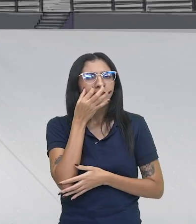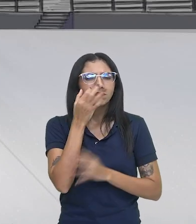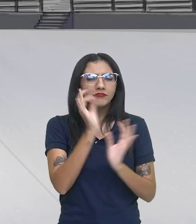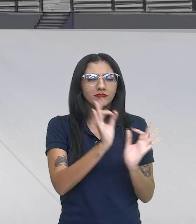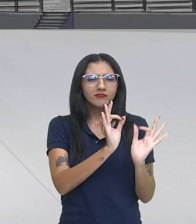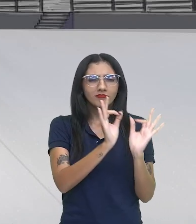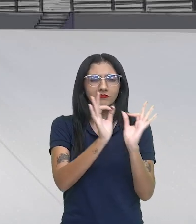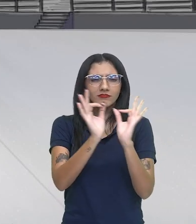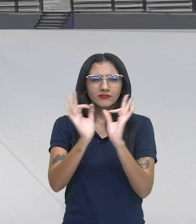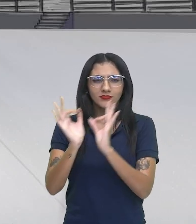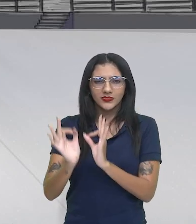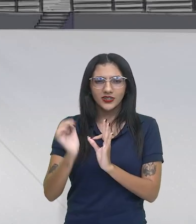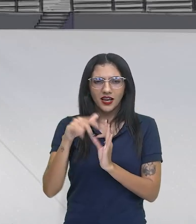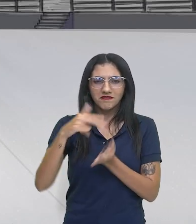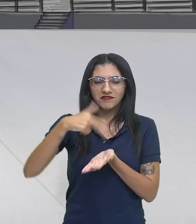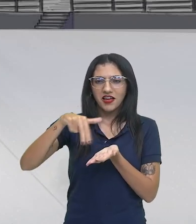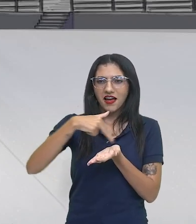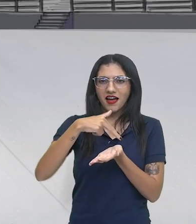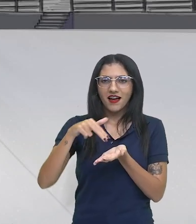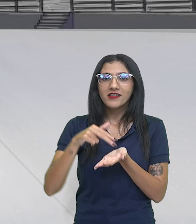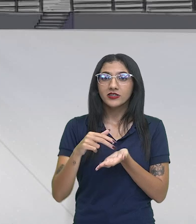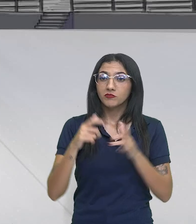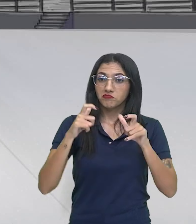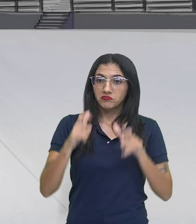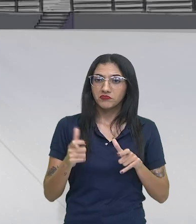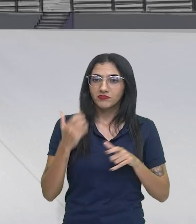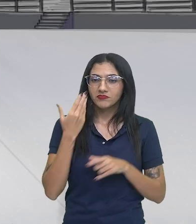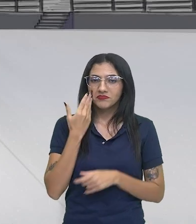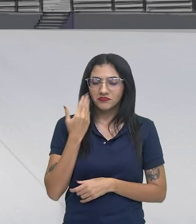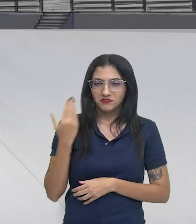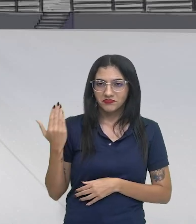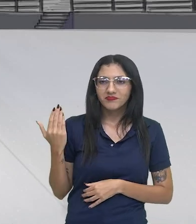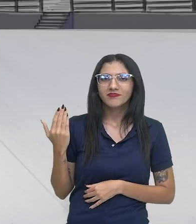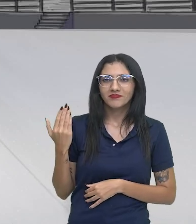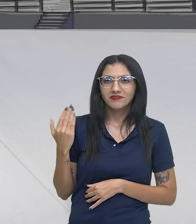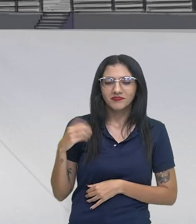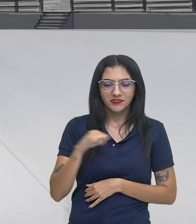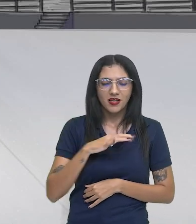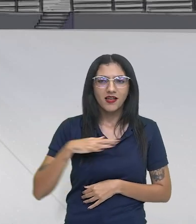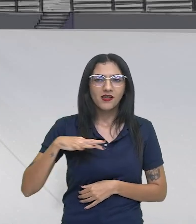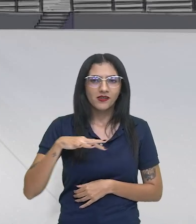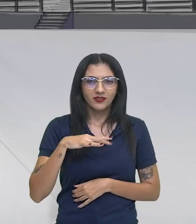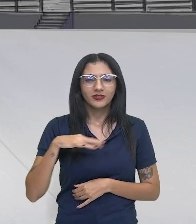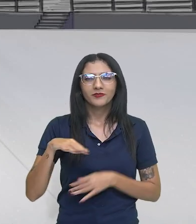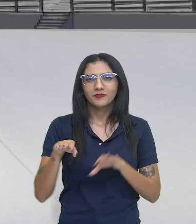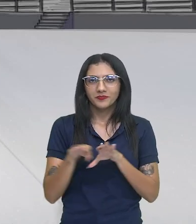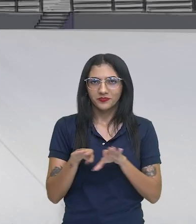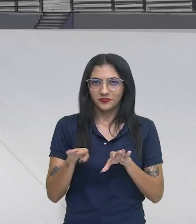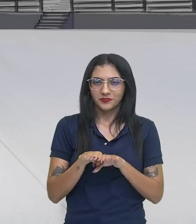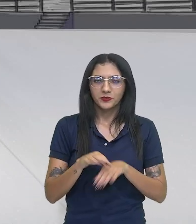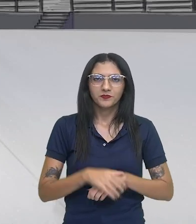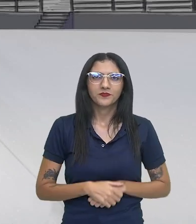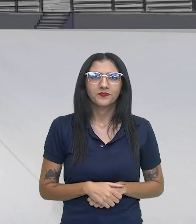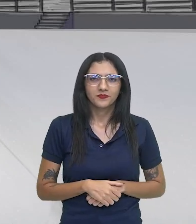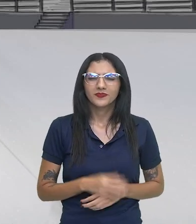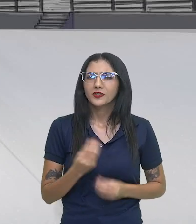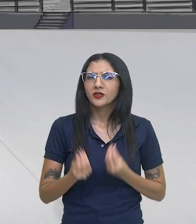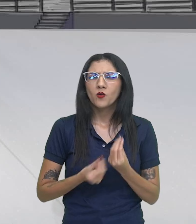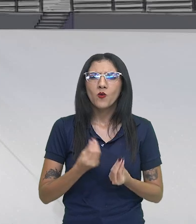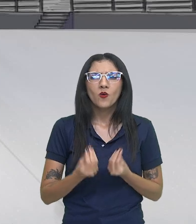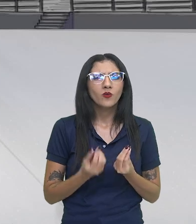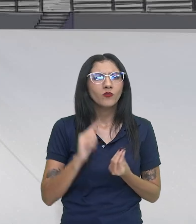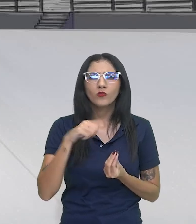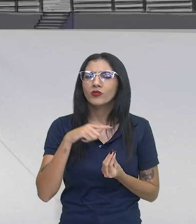espetáculo, né? Justamente dentro desse lugar aqui que eu estou falando para vocês. E quando é que isso começou? Como é que esse